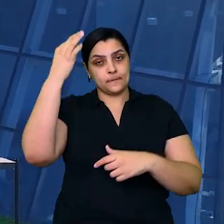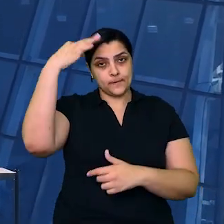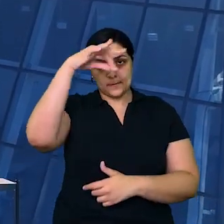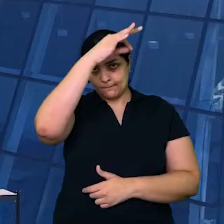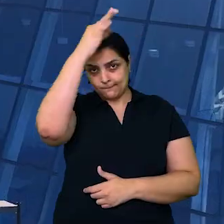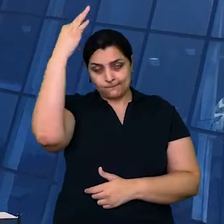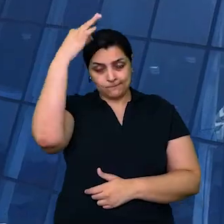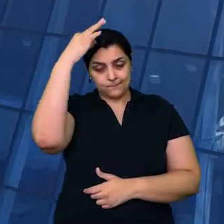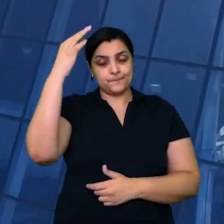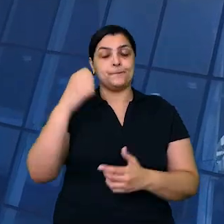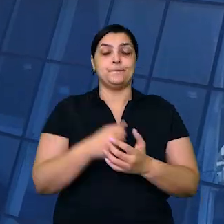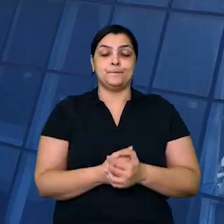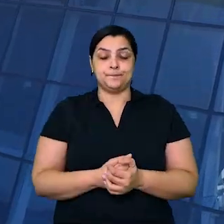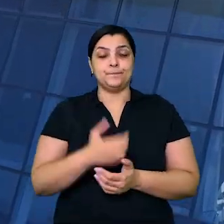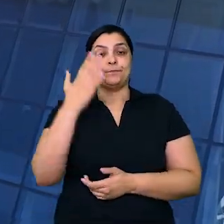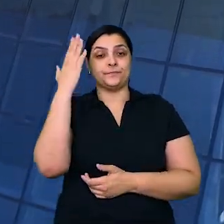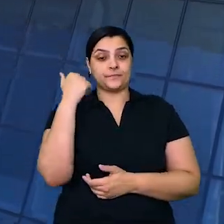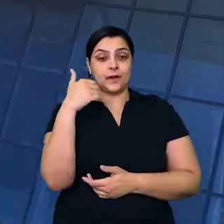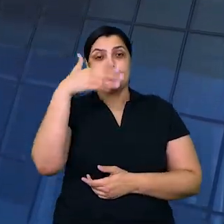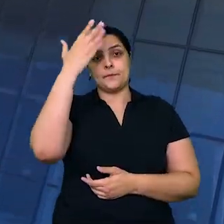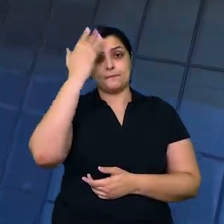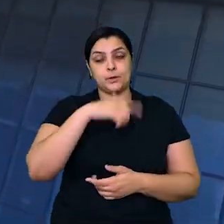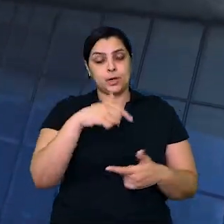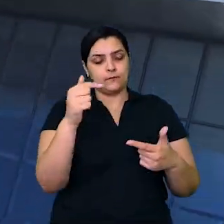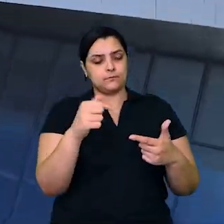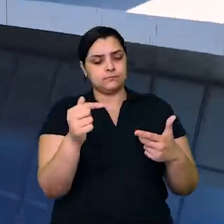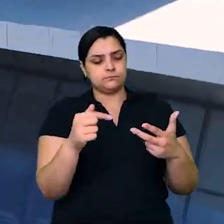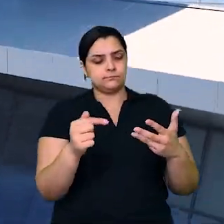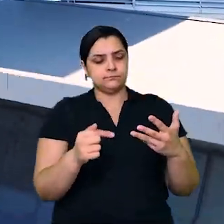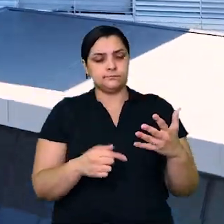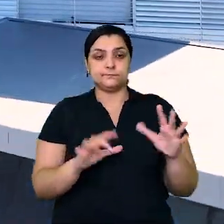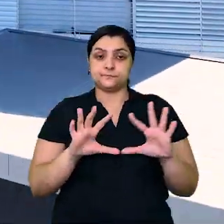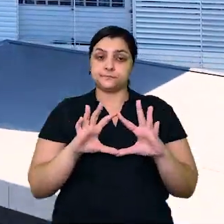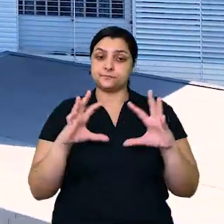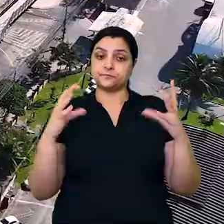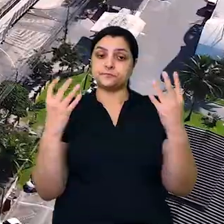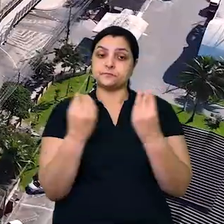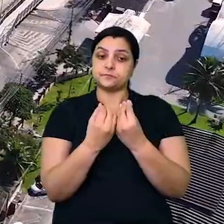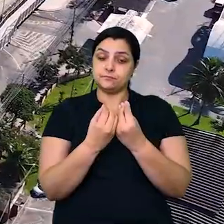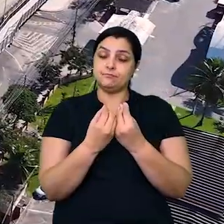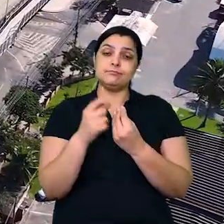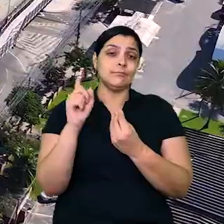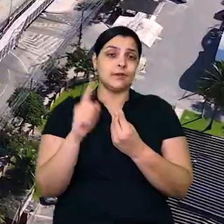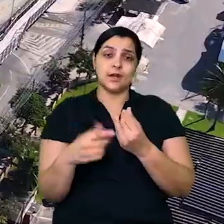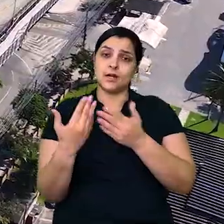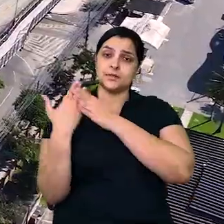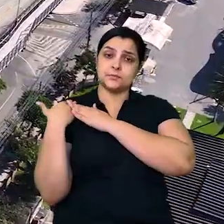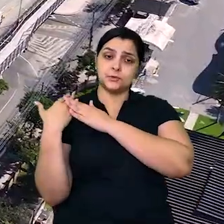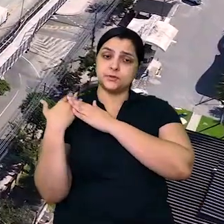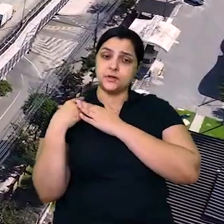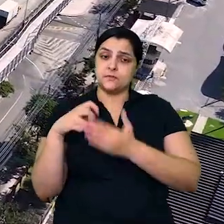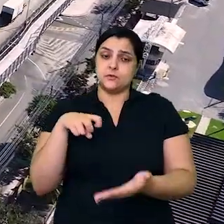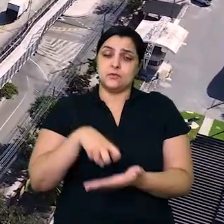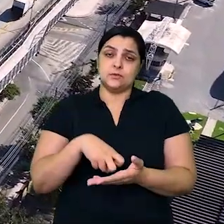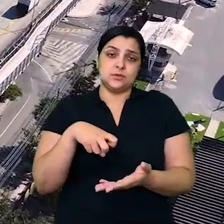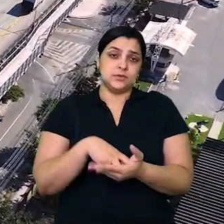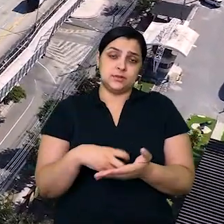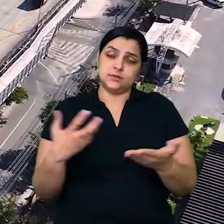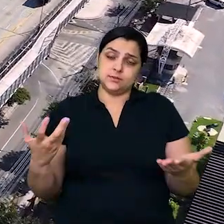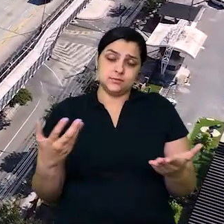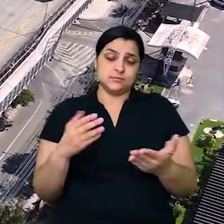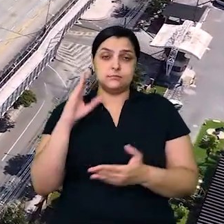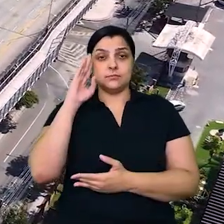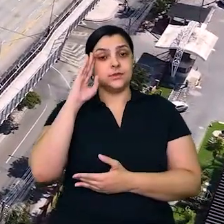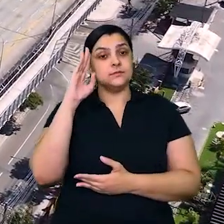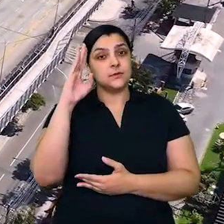Espírito Santo, apesar dos fatos comprovados, todo o núcleo familiar é responsável pela condenação.